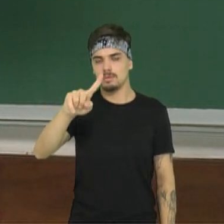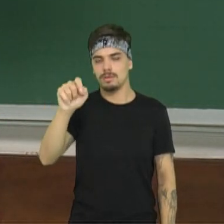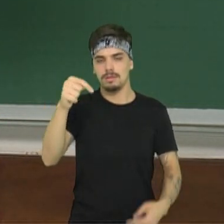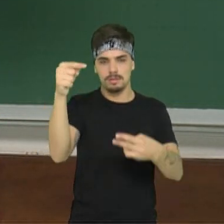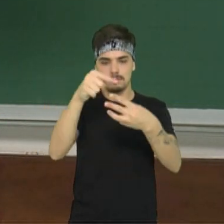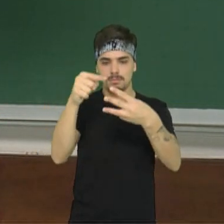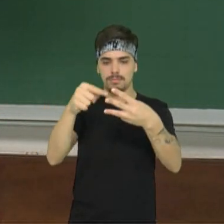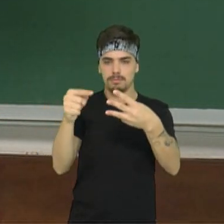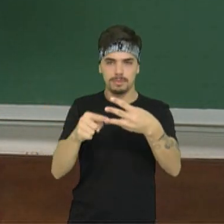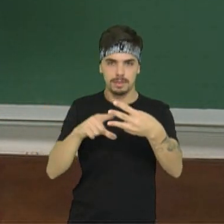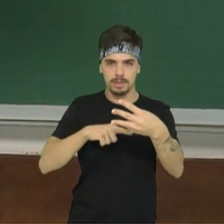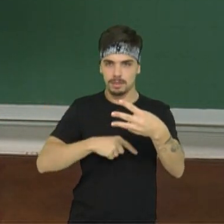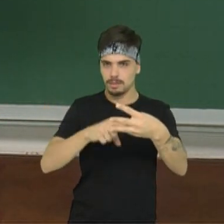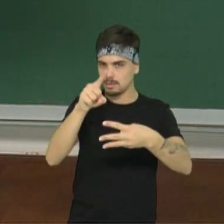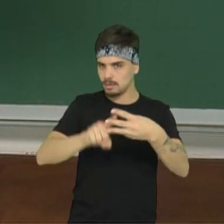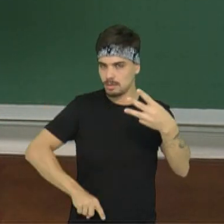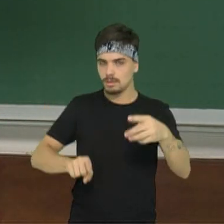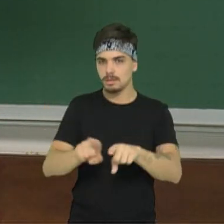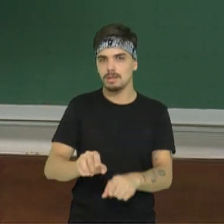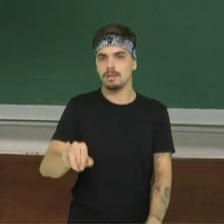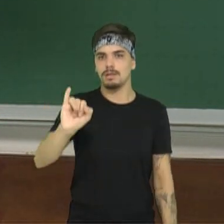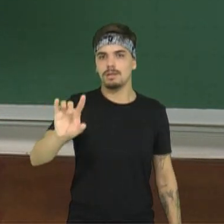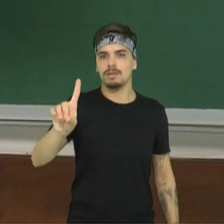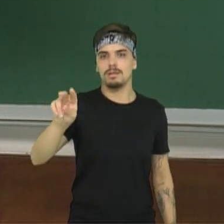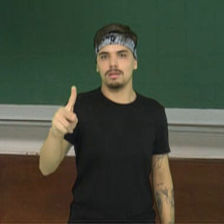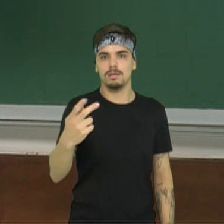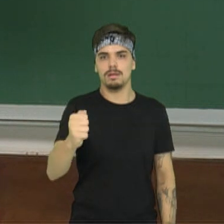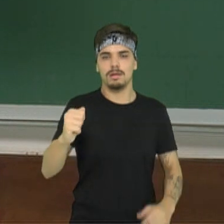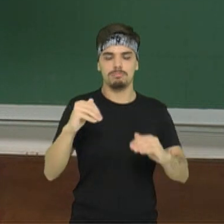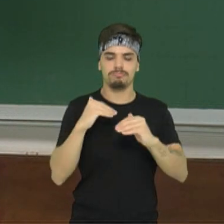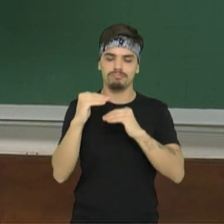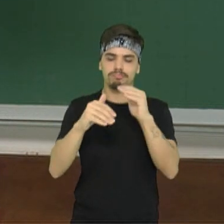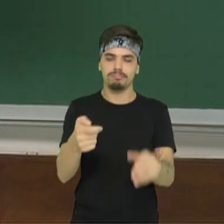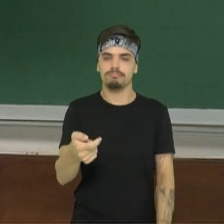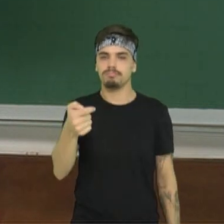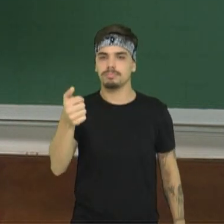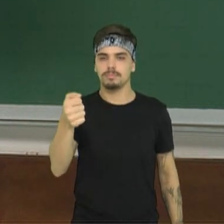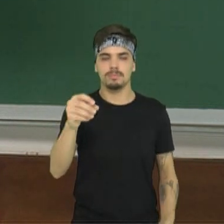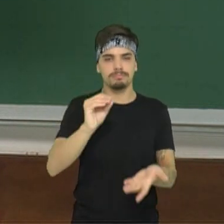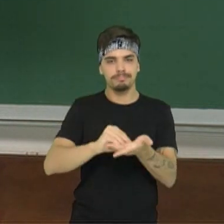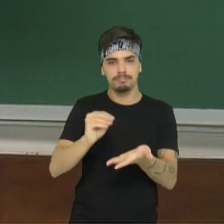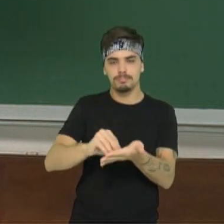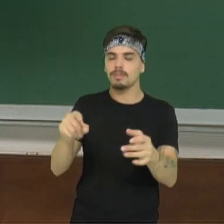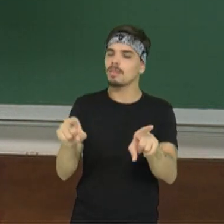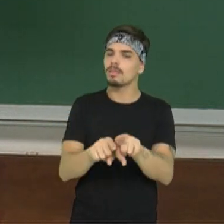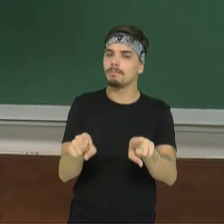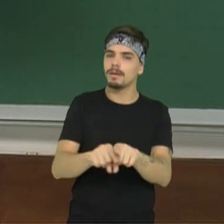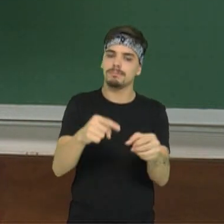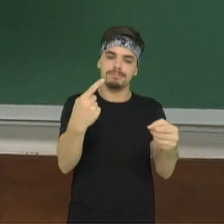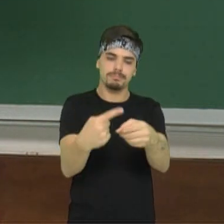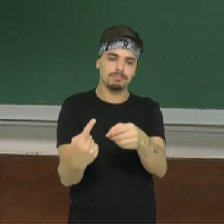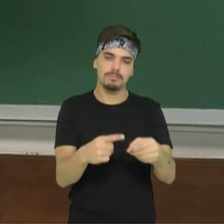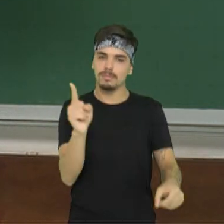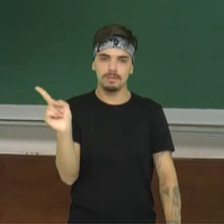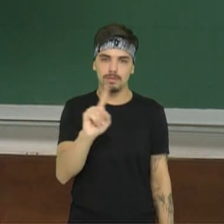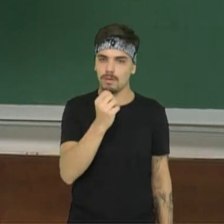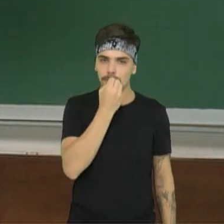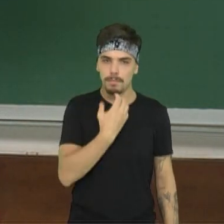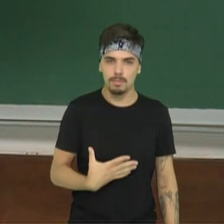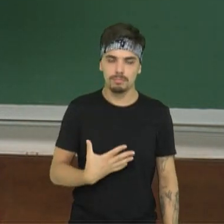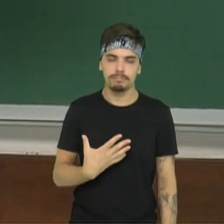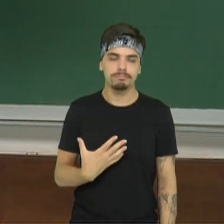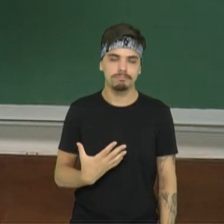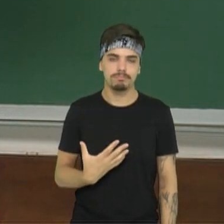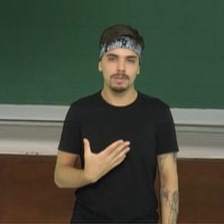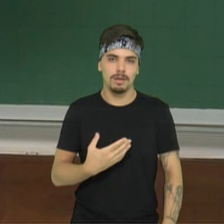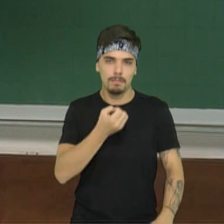e Polinésia, que tem um IDH um pouco menos desenvolvido, a urbanização ainda não é tão efetiva, tão